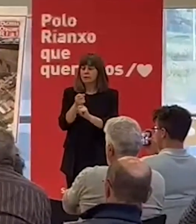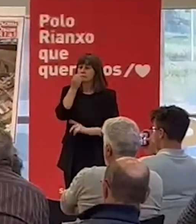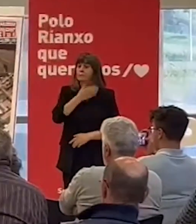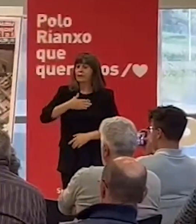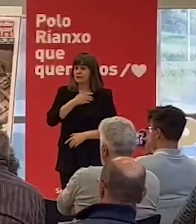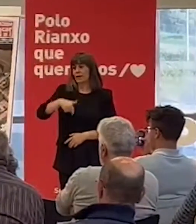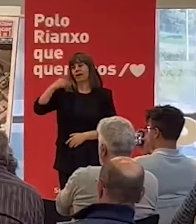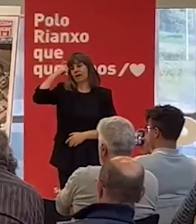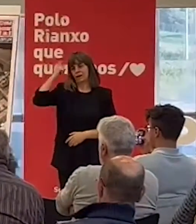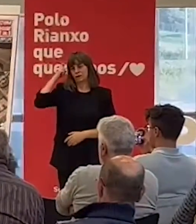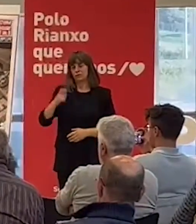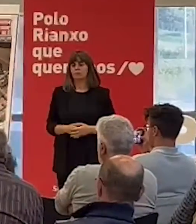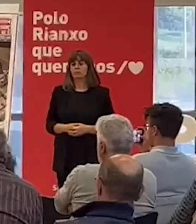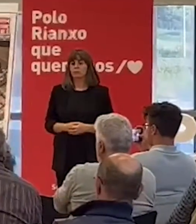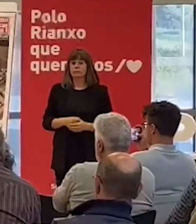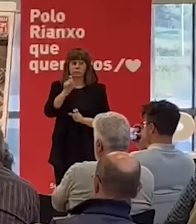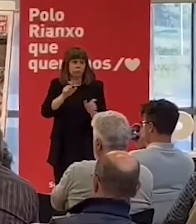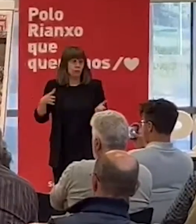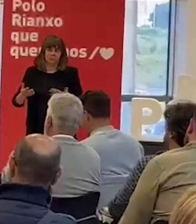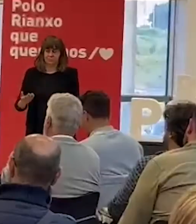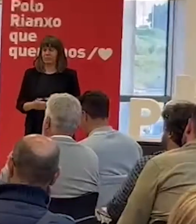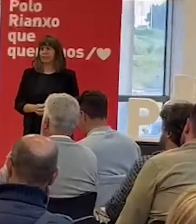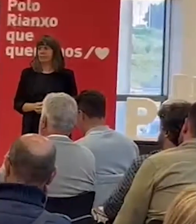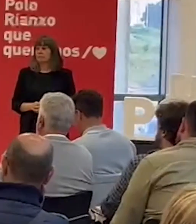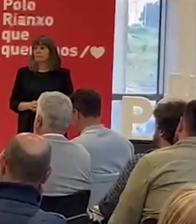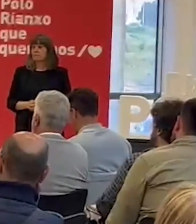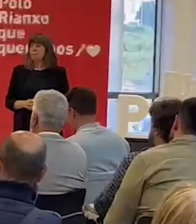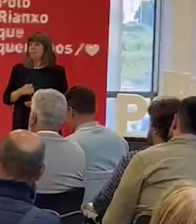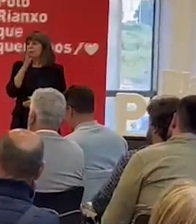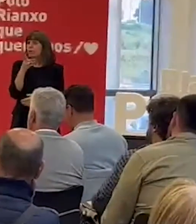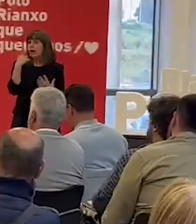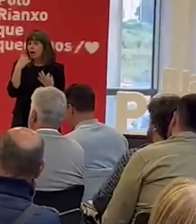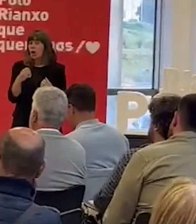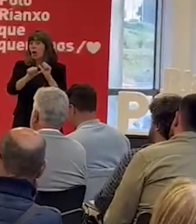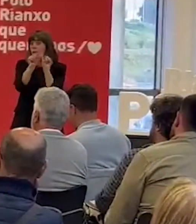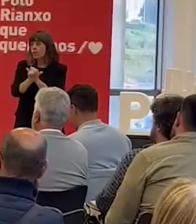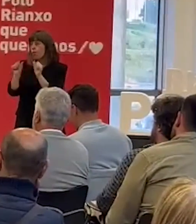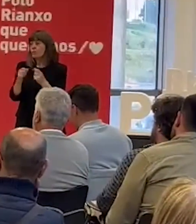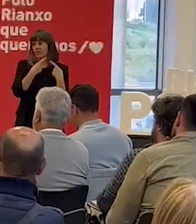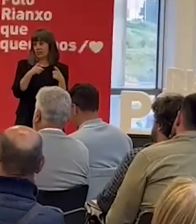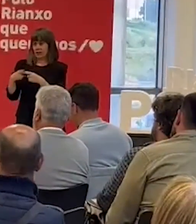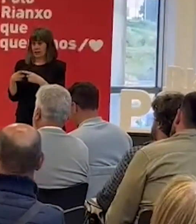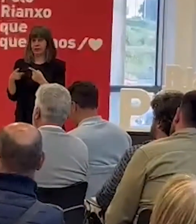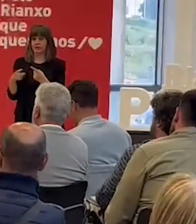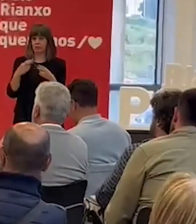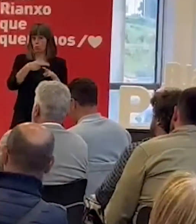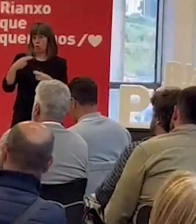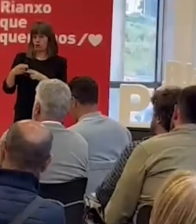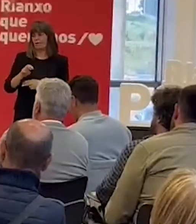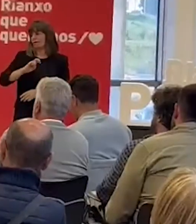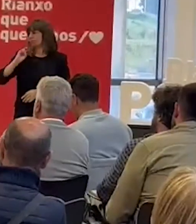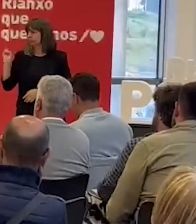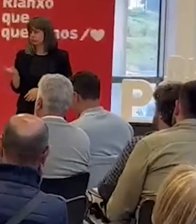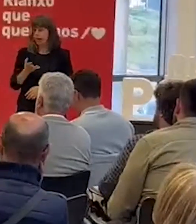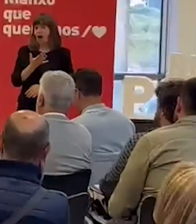para Rianxo. E para todos os seus vecinos. Hai distintas maneiras de facer política, hai outras